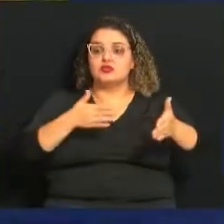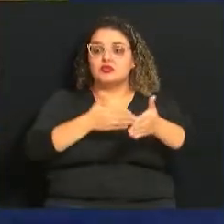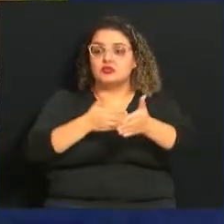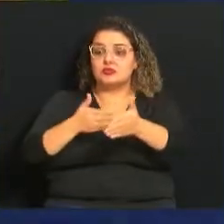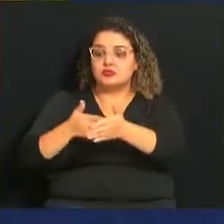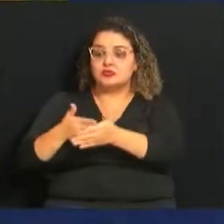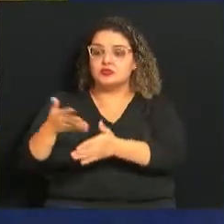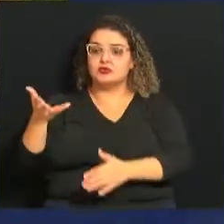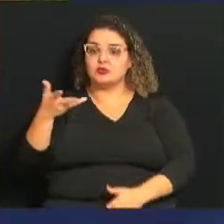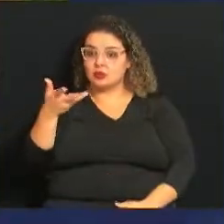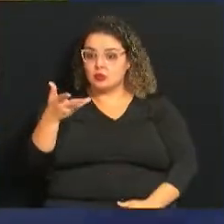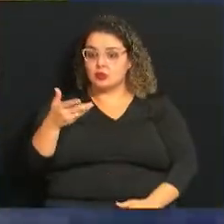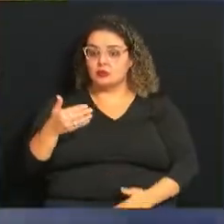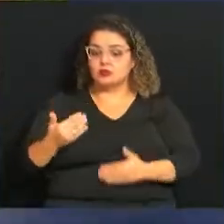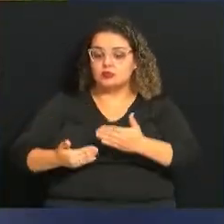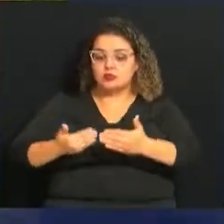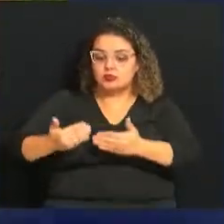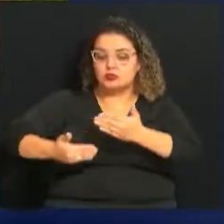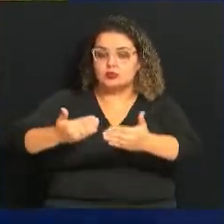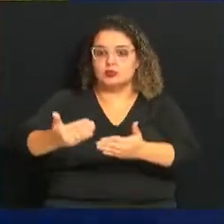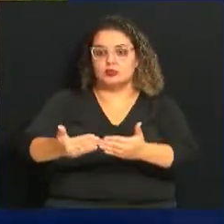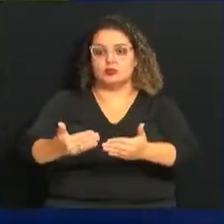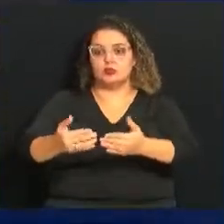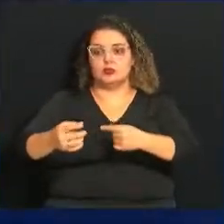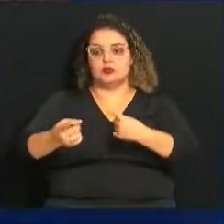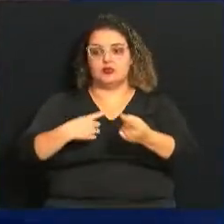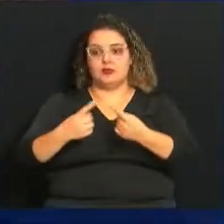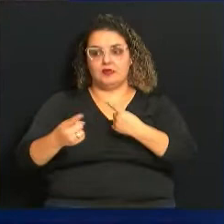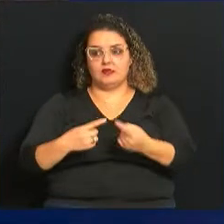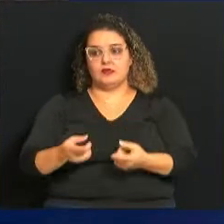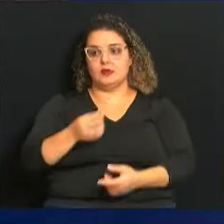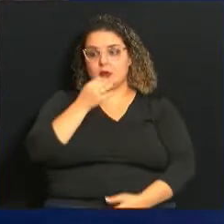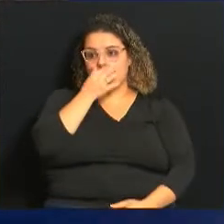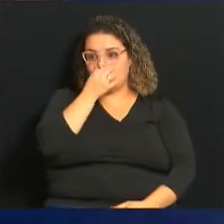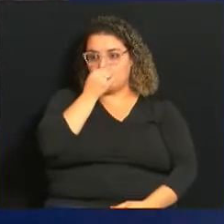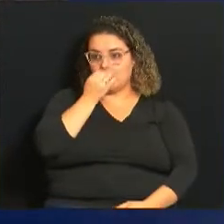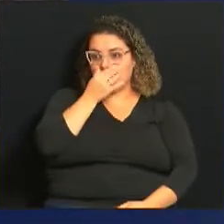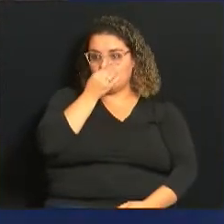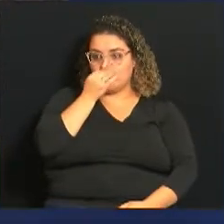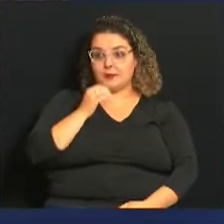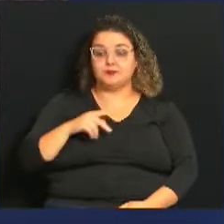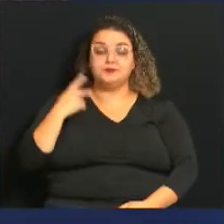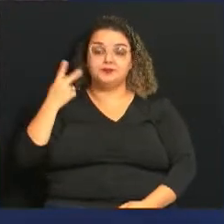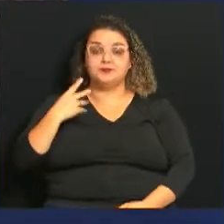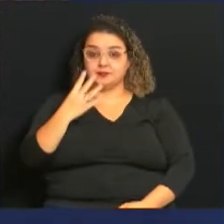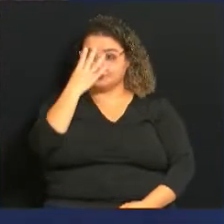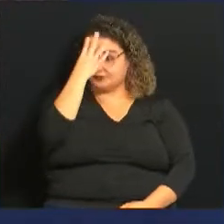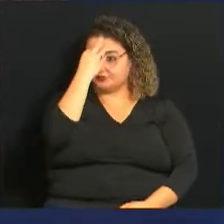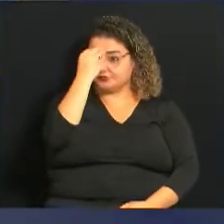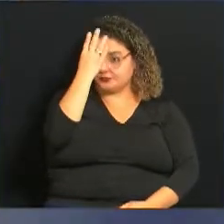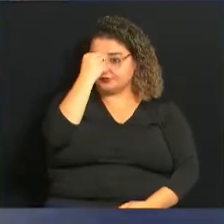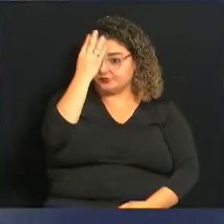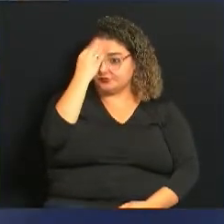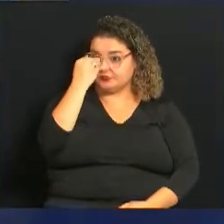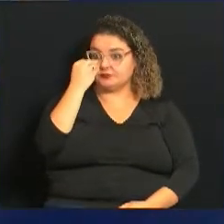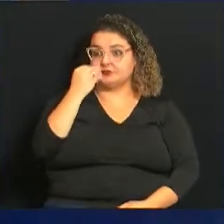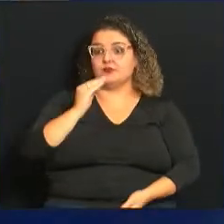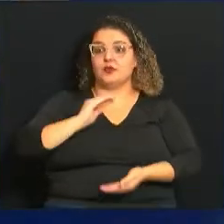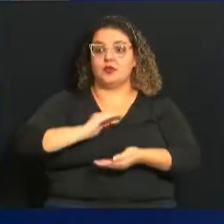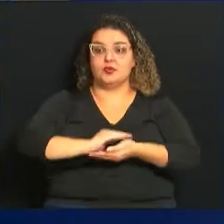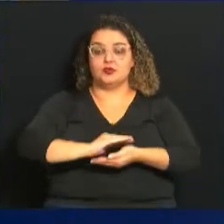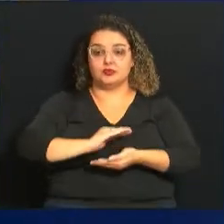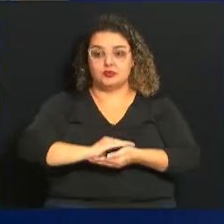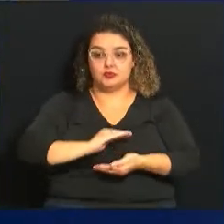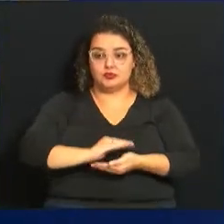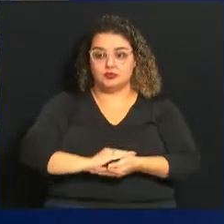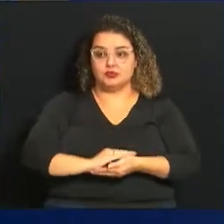velocidade ao longo de uma mesma via pública. O vereador Jair da Farmácia solicita a unidade do Poupa Tempo